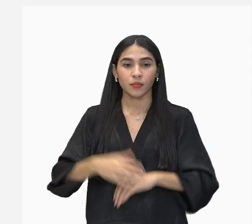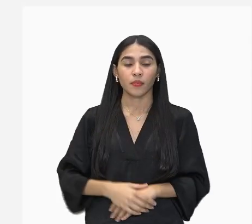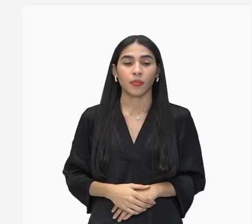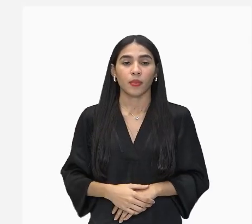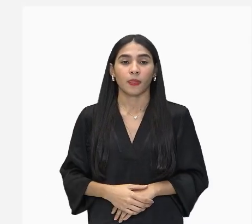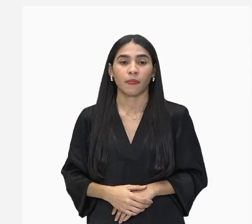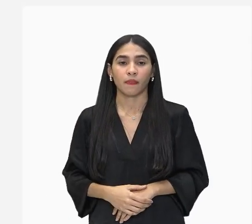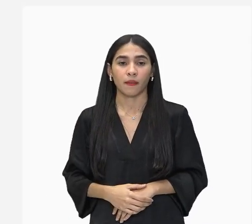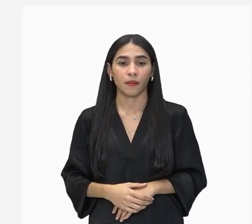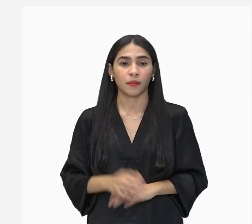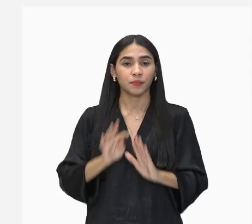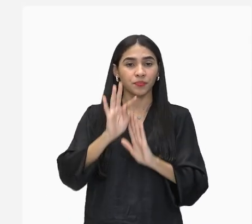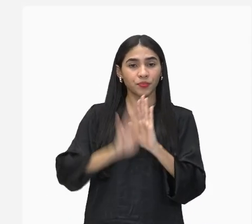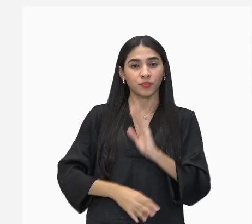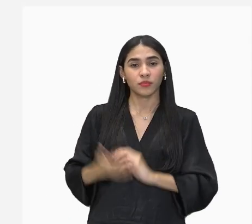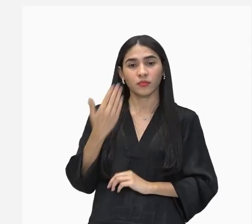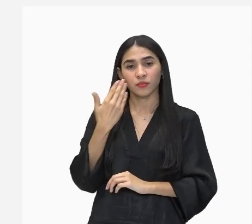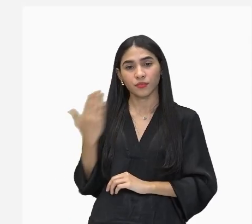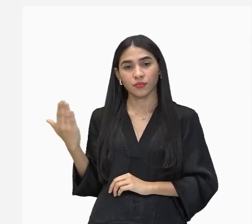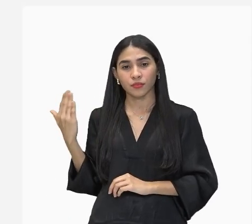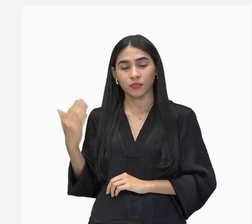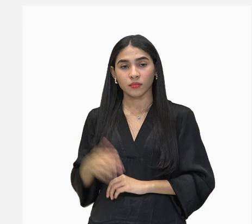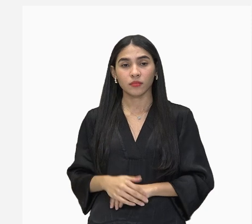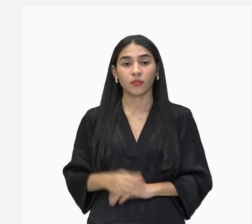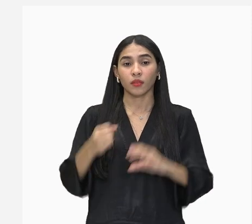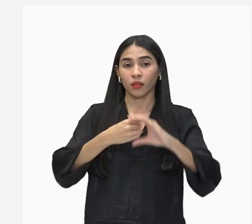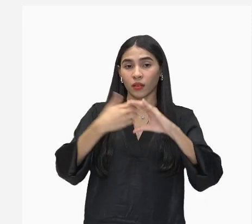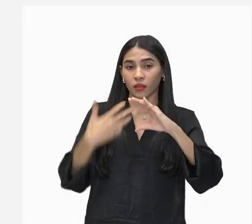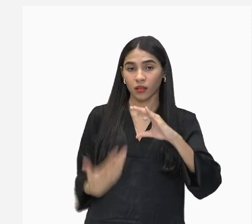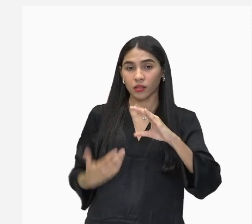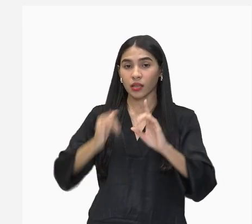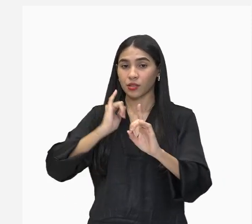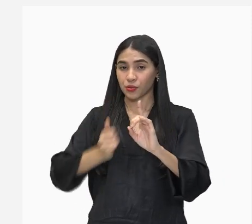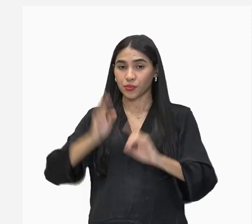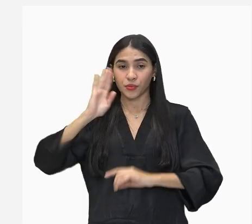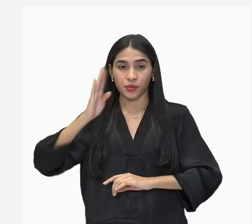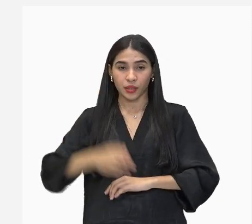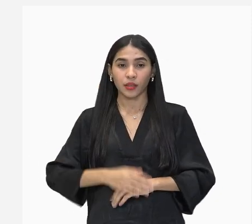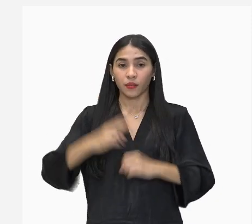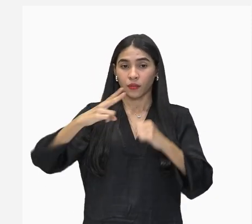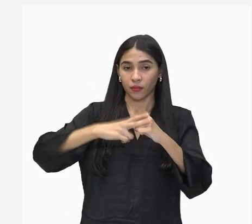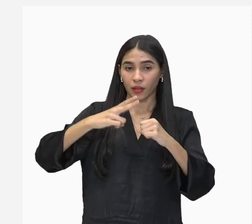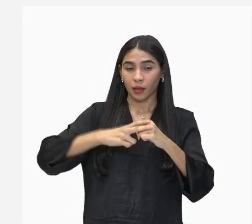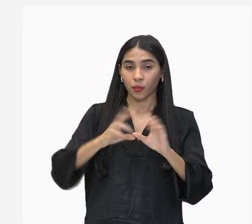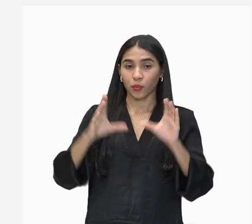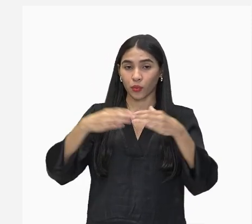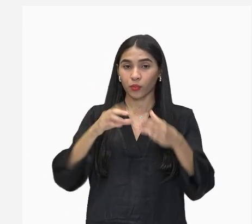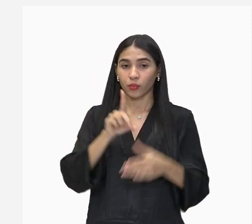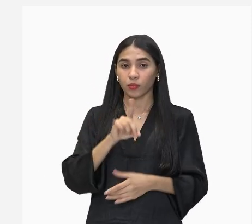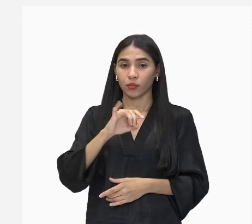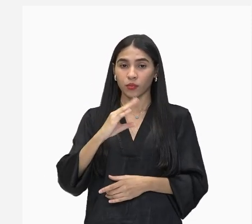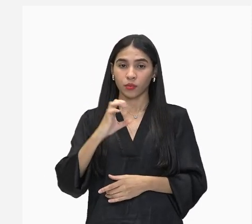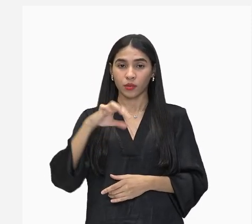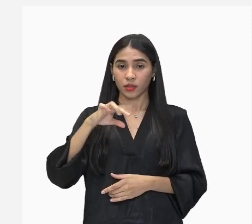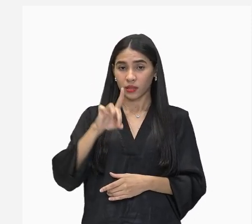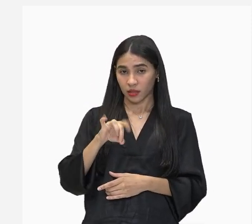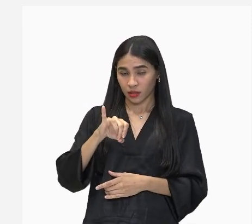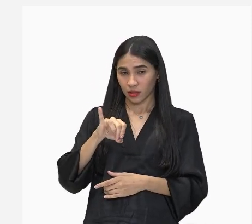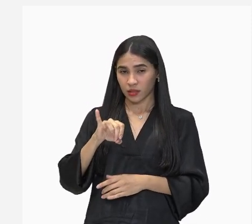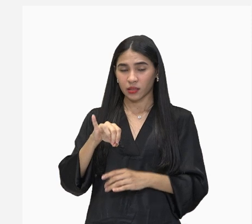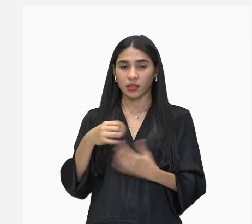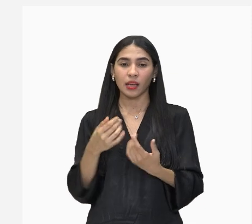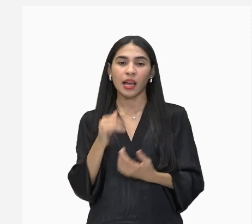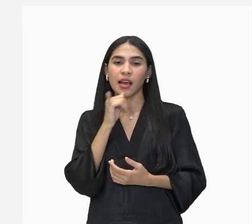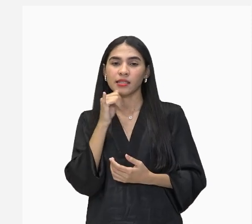lá ao nosso texto. As características do discurso direto. Verbos da categoria dicente, certo? Que são